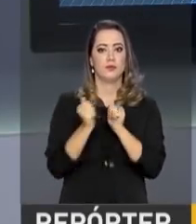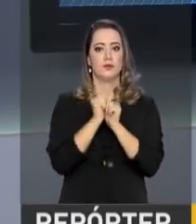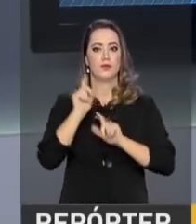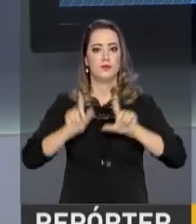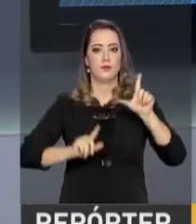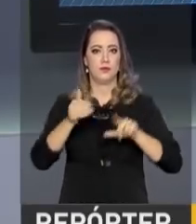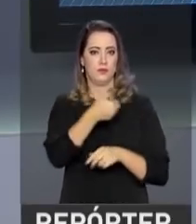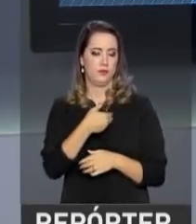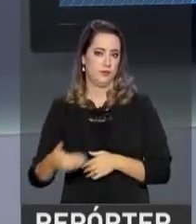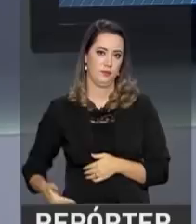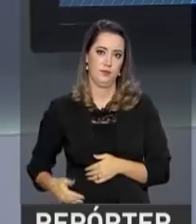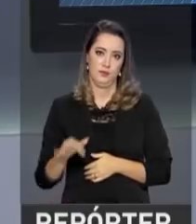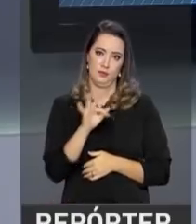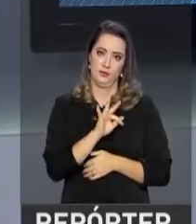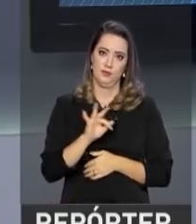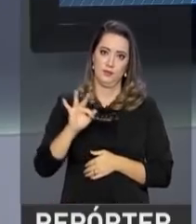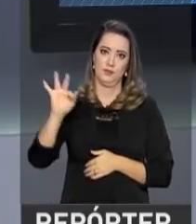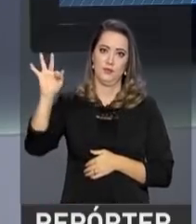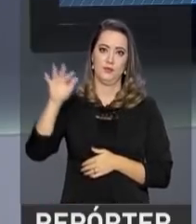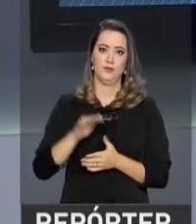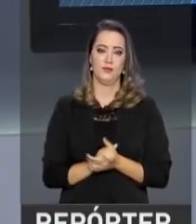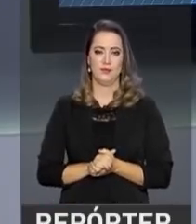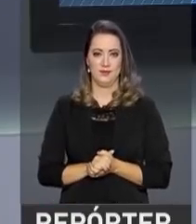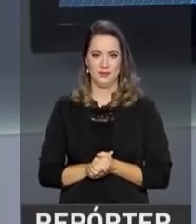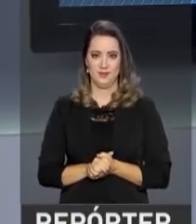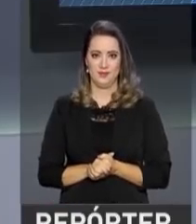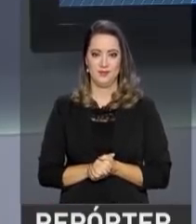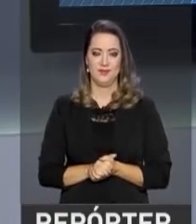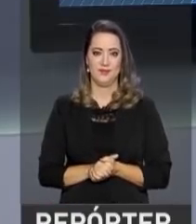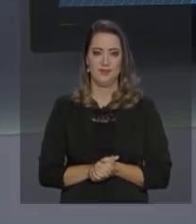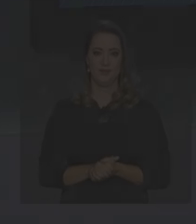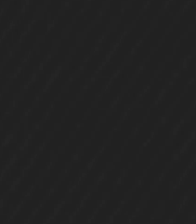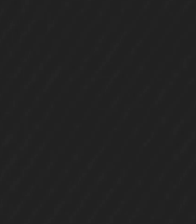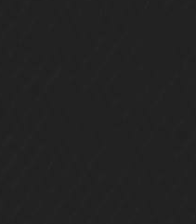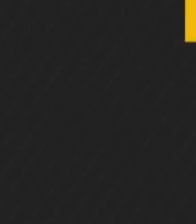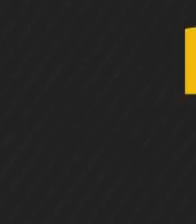continue com a gente na tv nbr a tv do governo federal